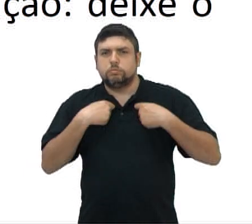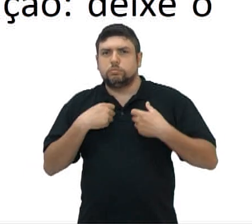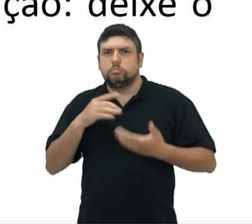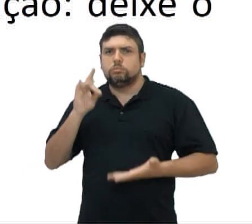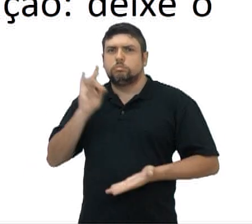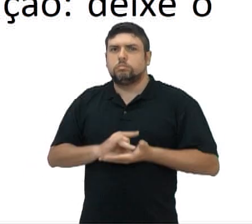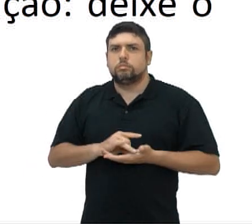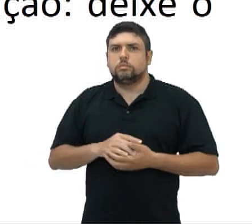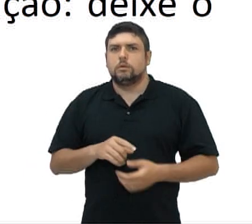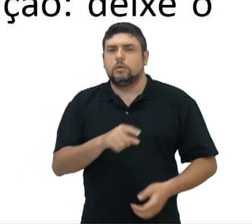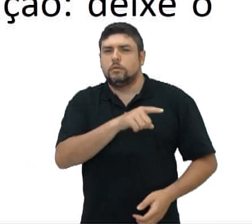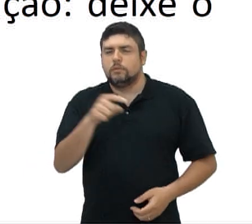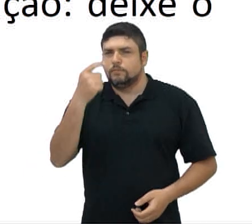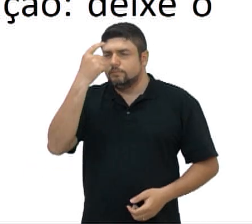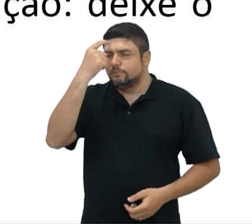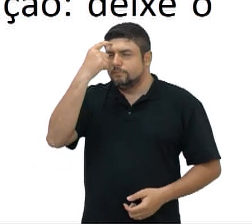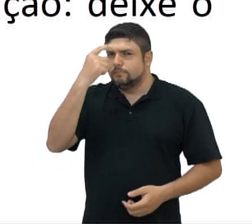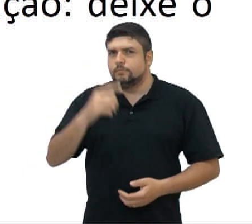Tem que pensar um pouquinho aí.